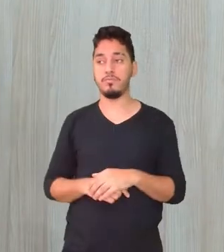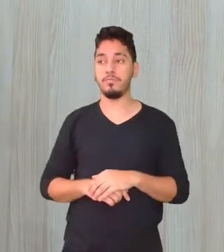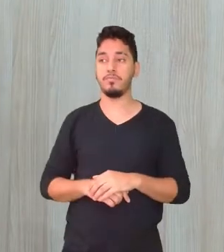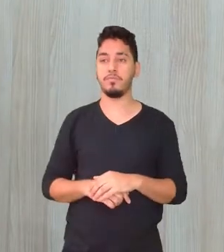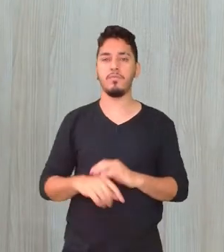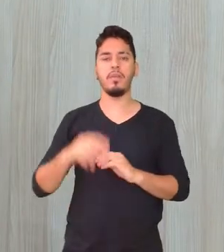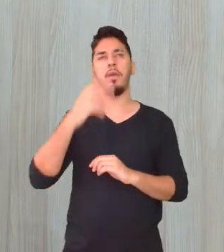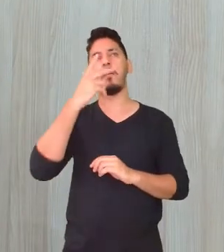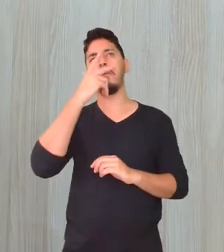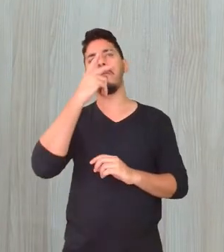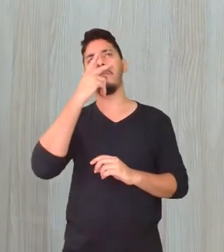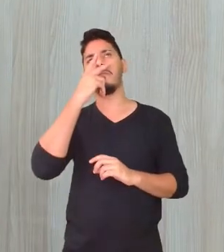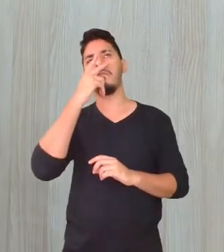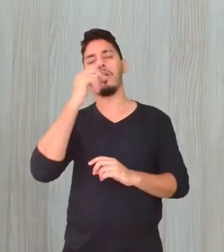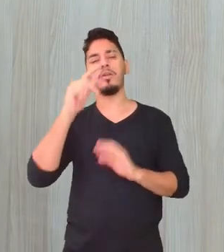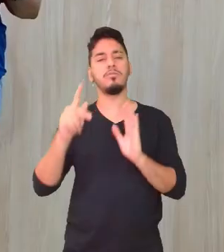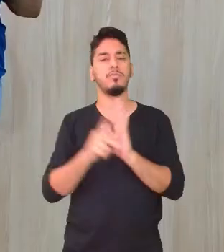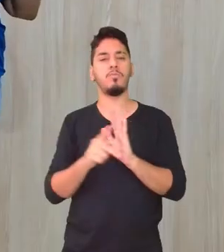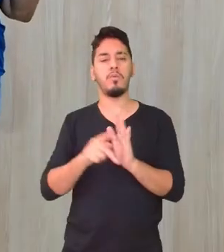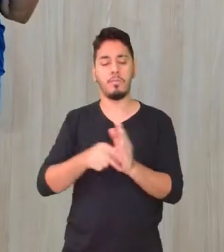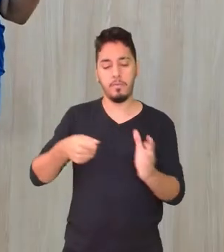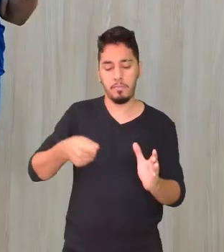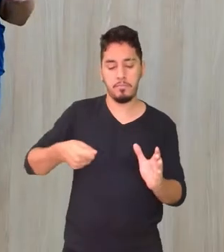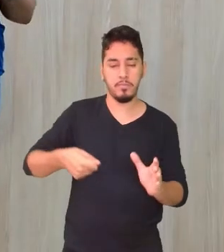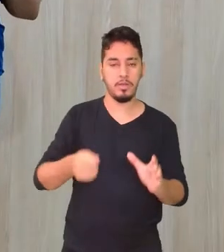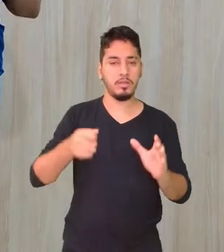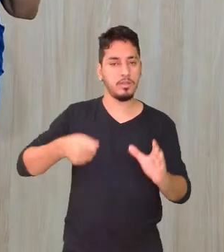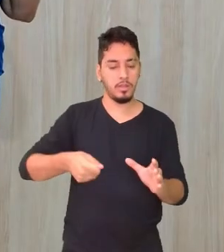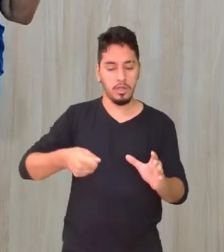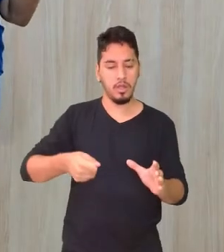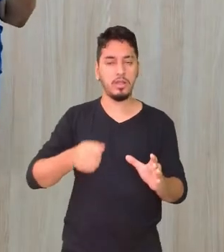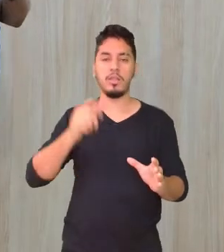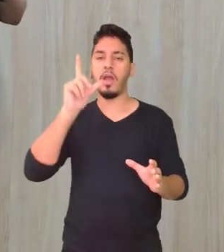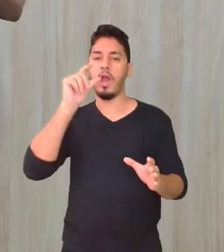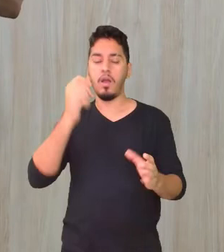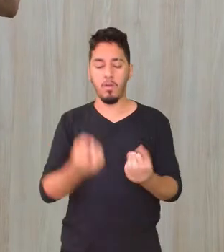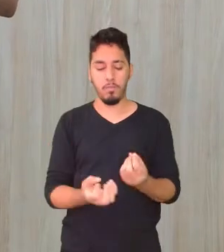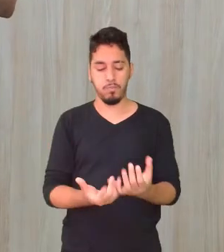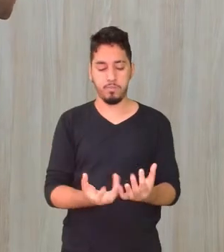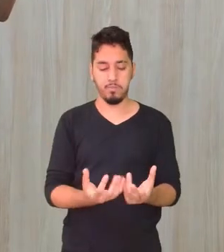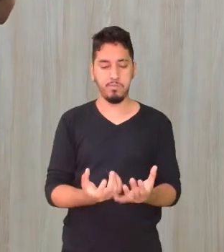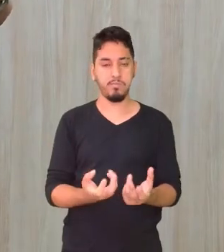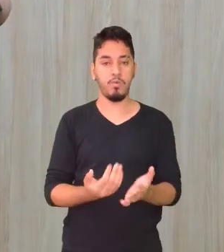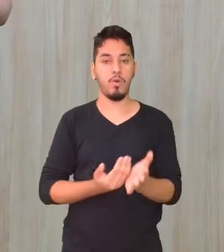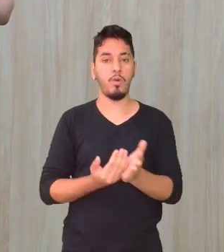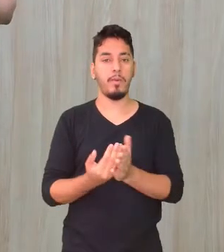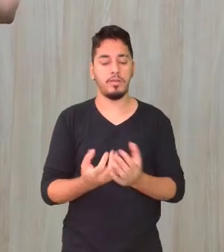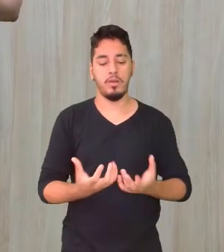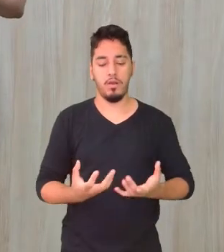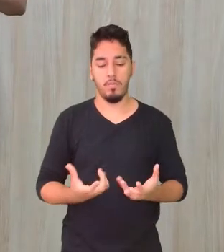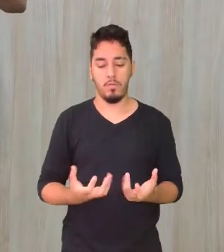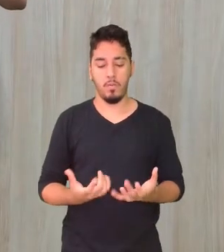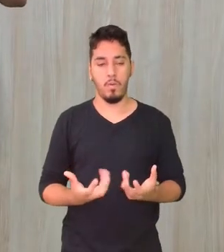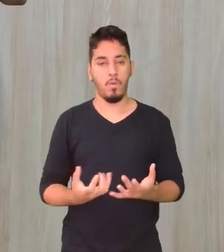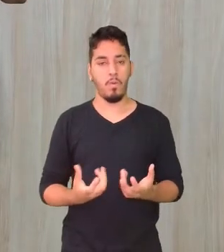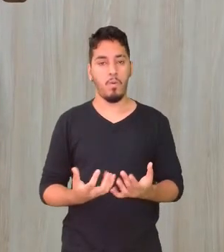fosse uma panela de água fervendo, né, gente? Olha só, começa a esquentar a